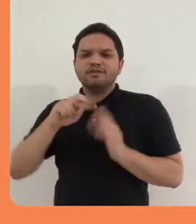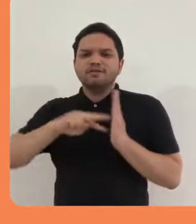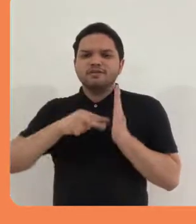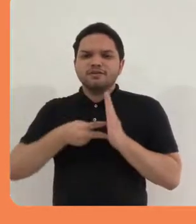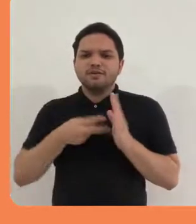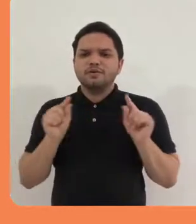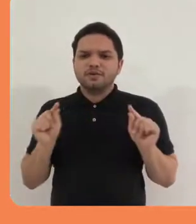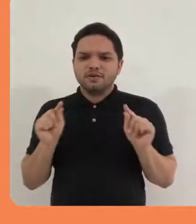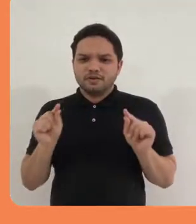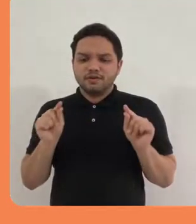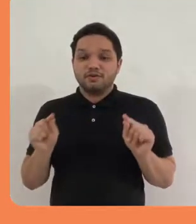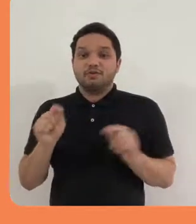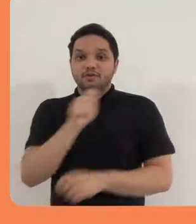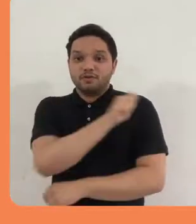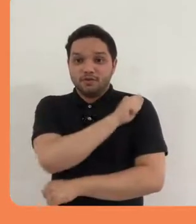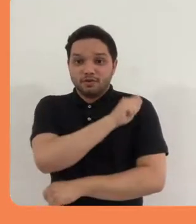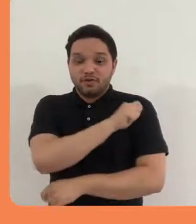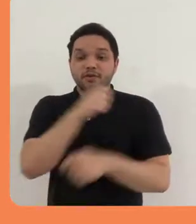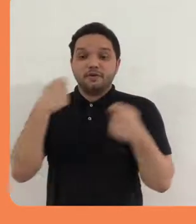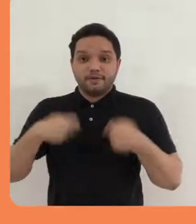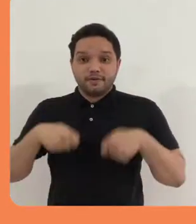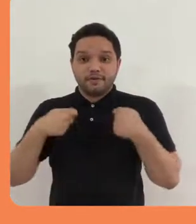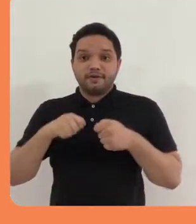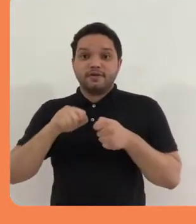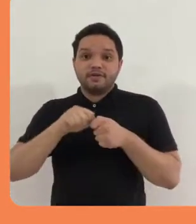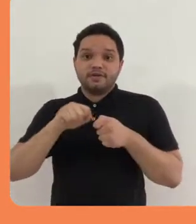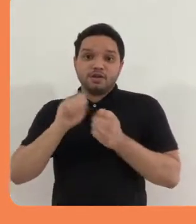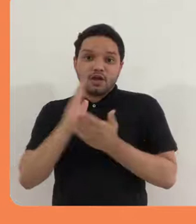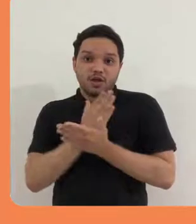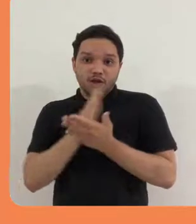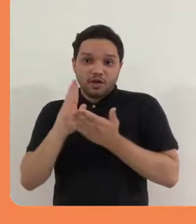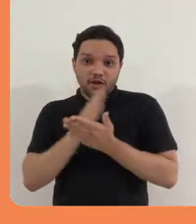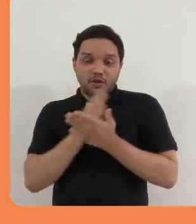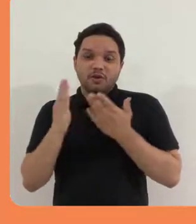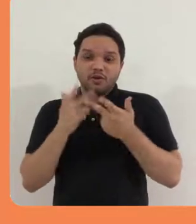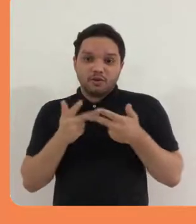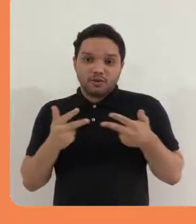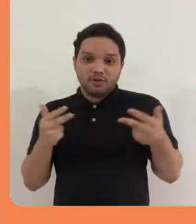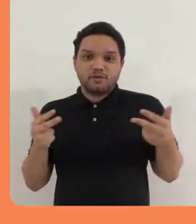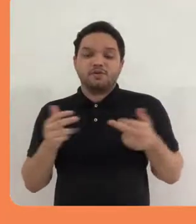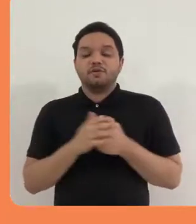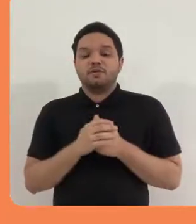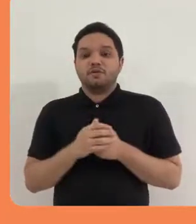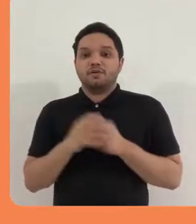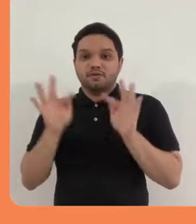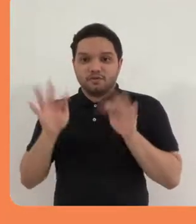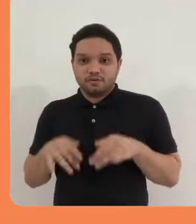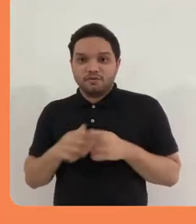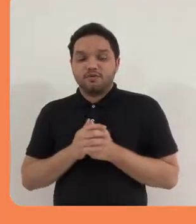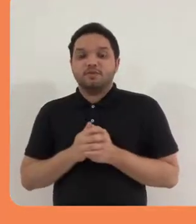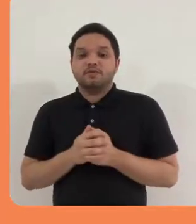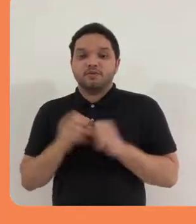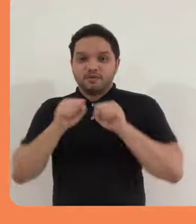Então, podemos também visualizar quais são as atividades que precisam ser realizadas.